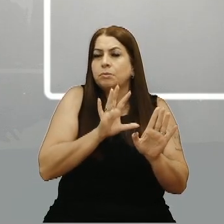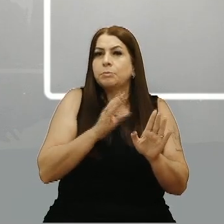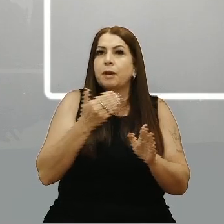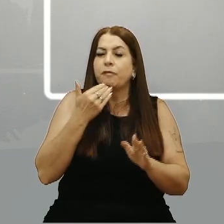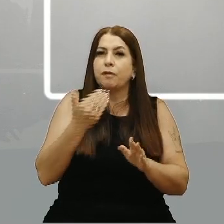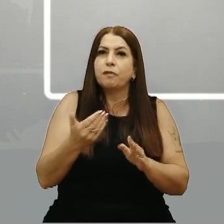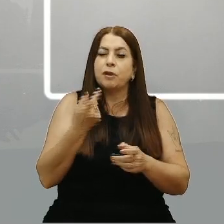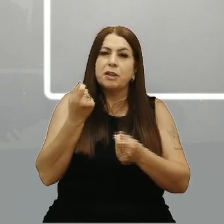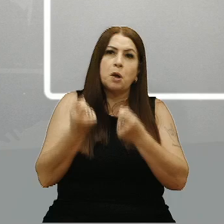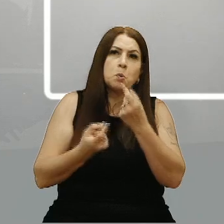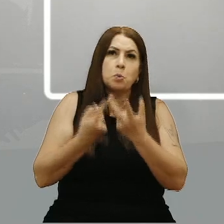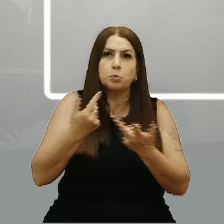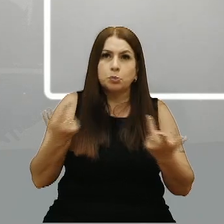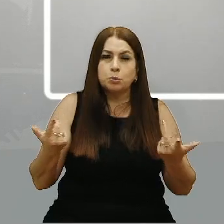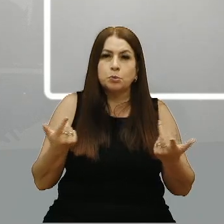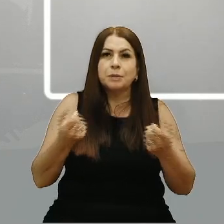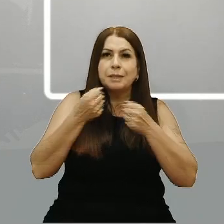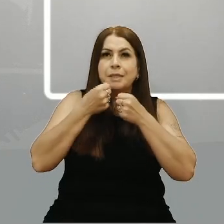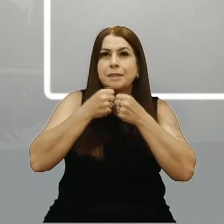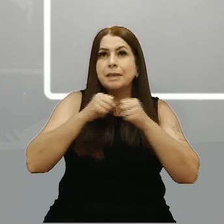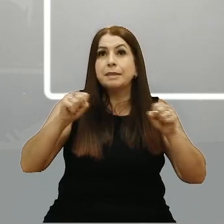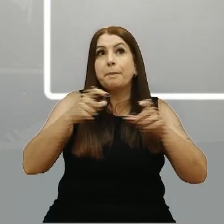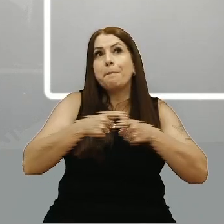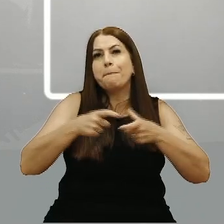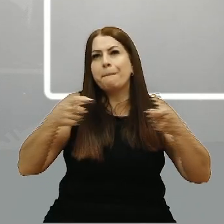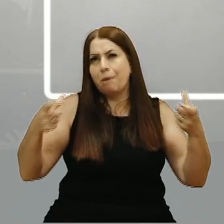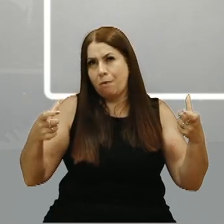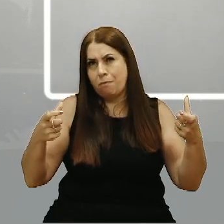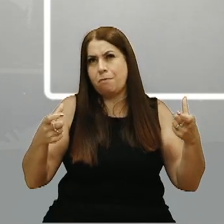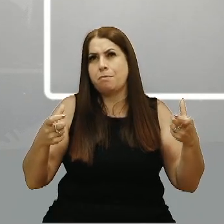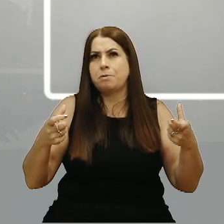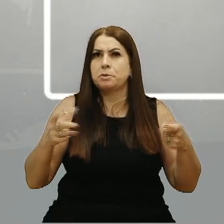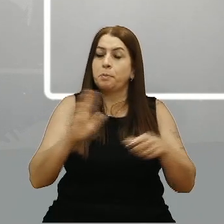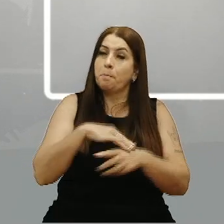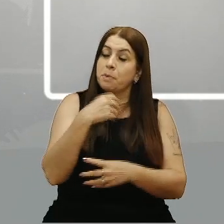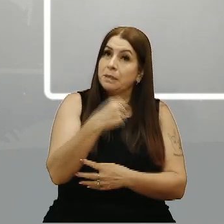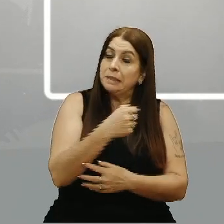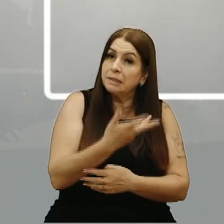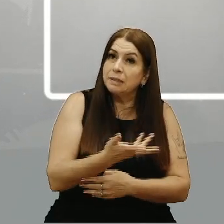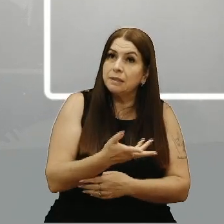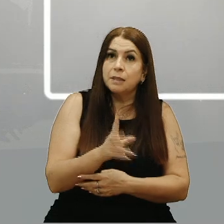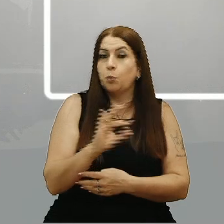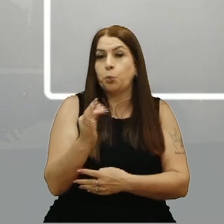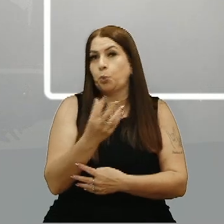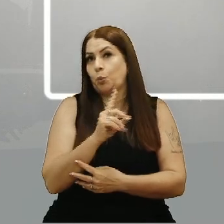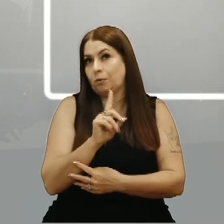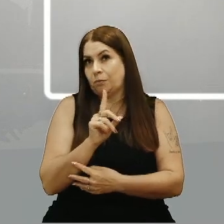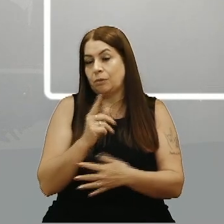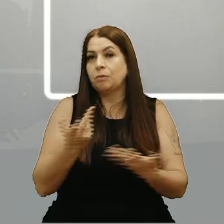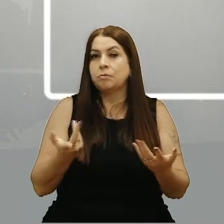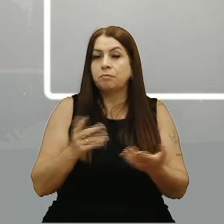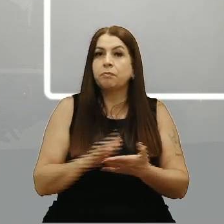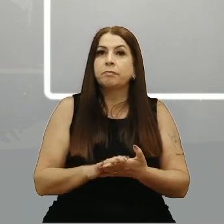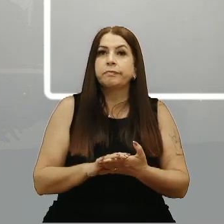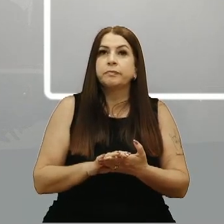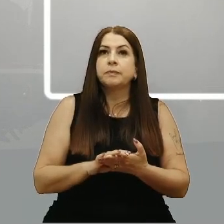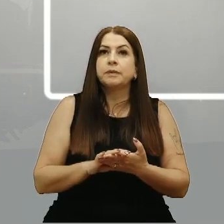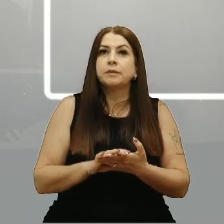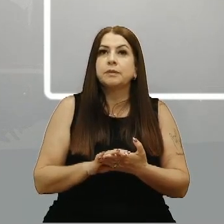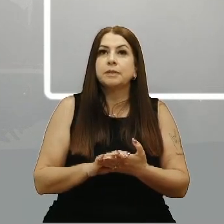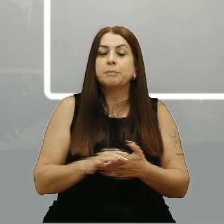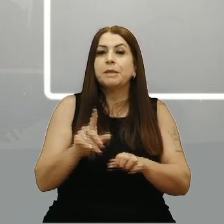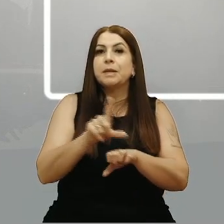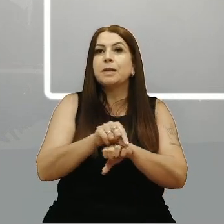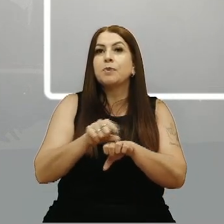favor de alguns, né, das secretarias maiores, assim, com maior necessidade, e não em todas. Mas o argumento